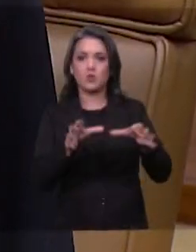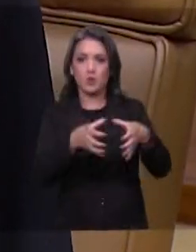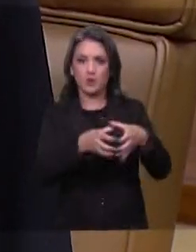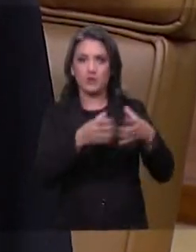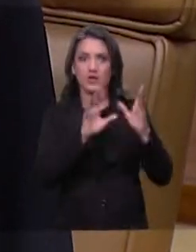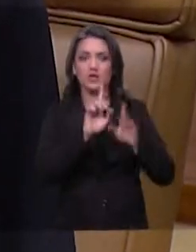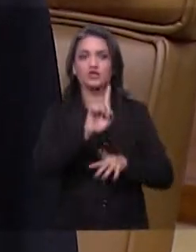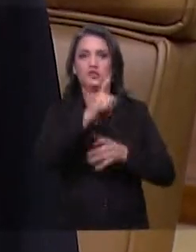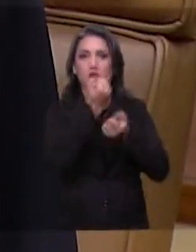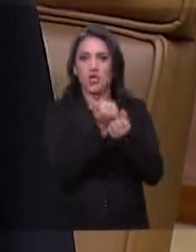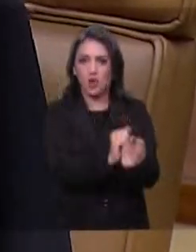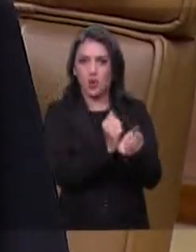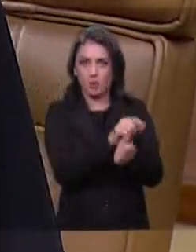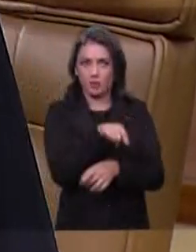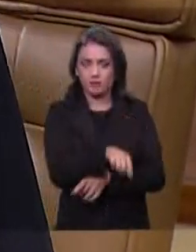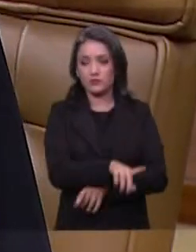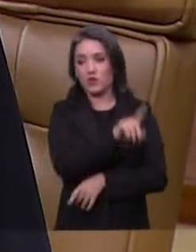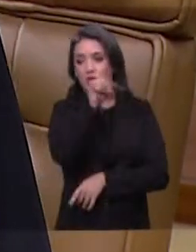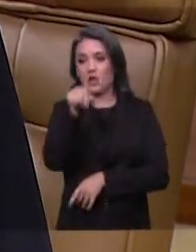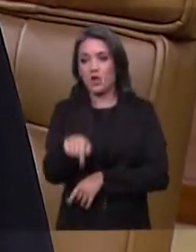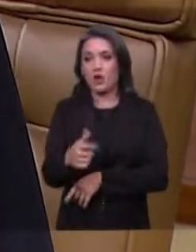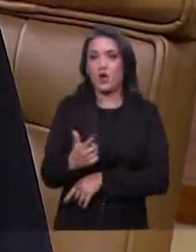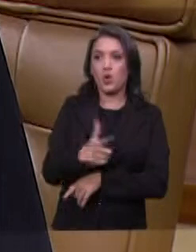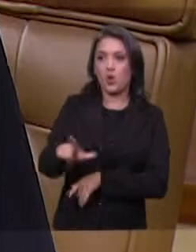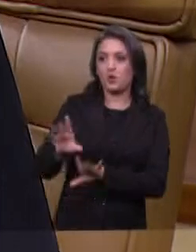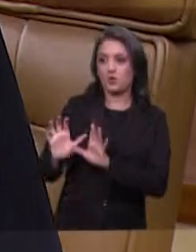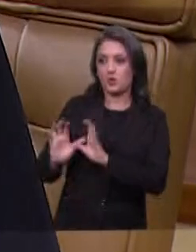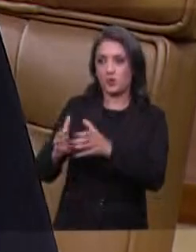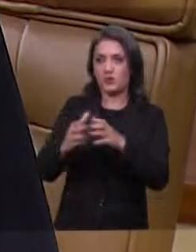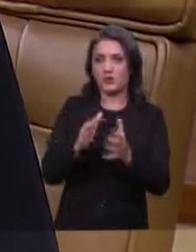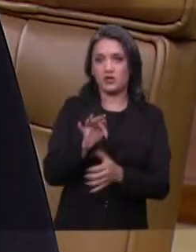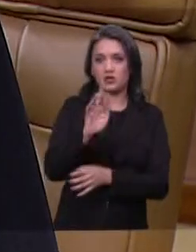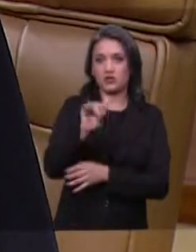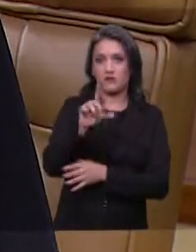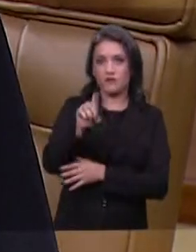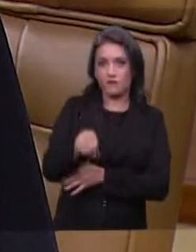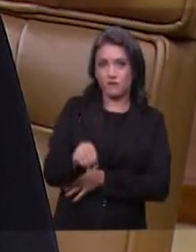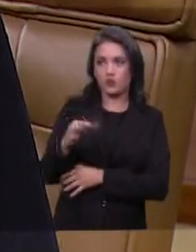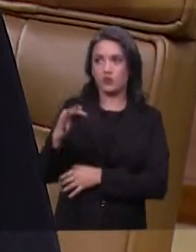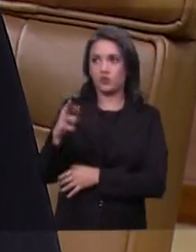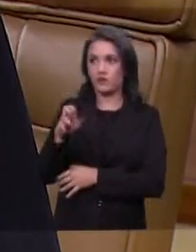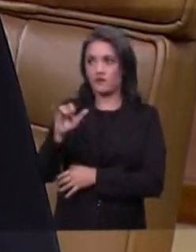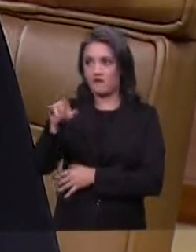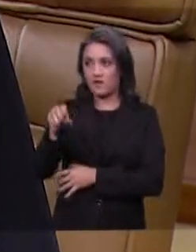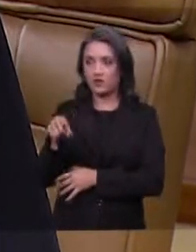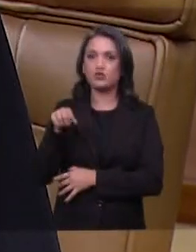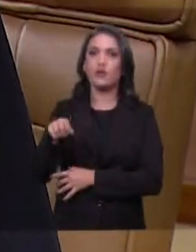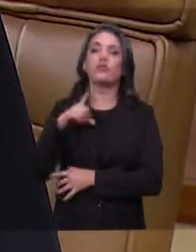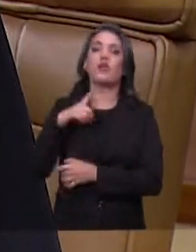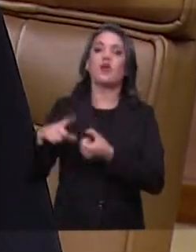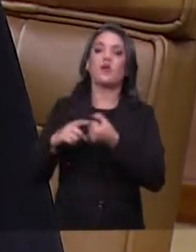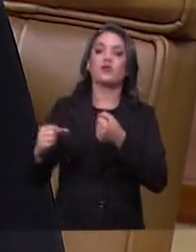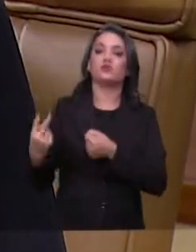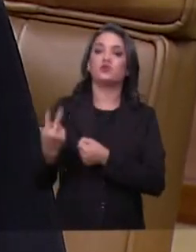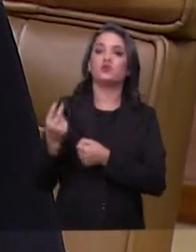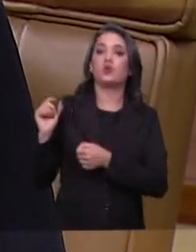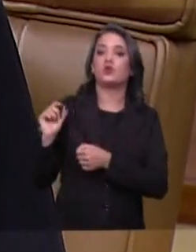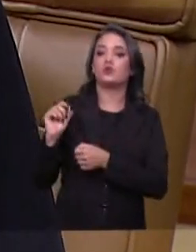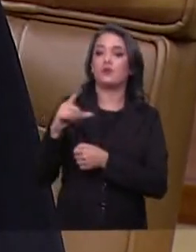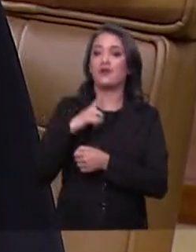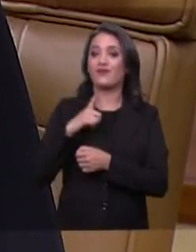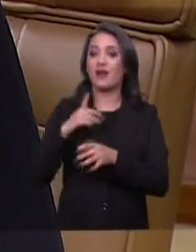remanescentes de quilombos. Em relação às comunidades de fundos e fechos de pastos, tratou em seu artigo 2º de autorizar